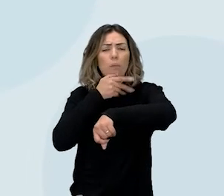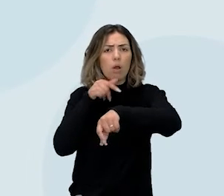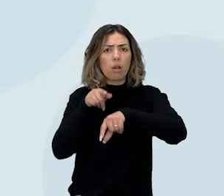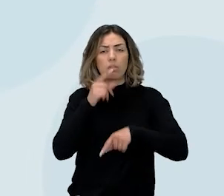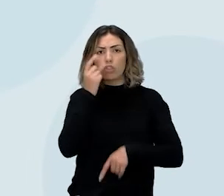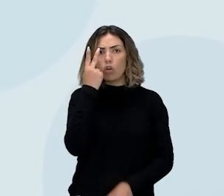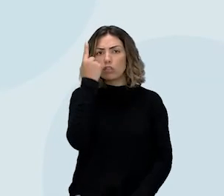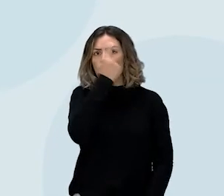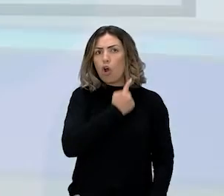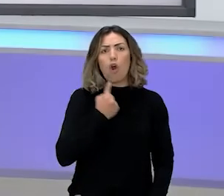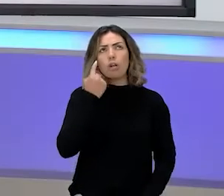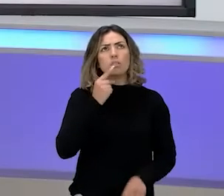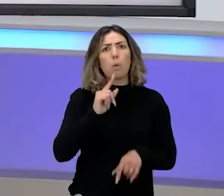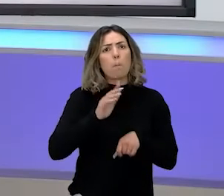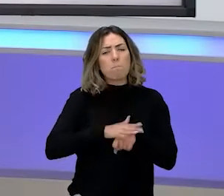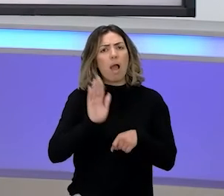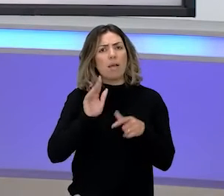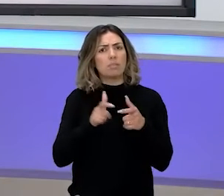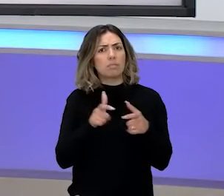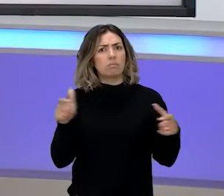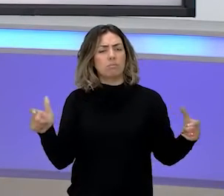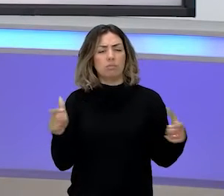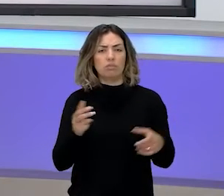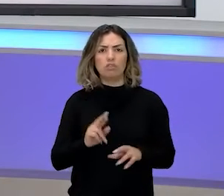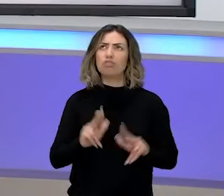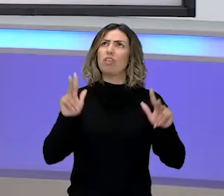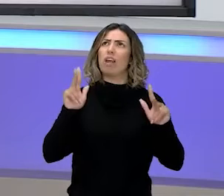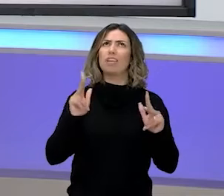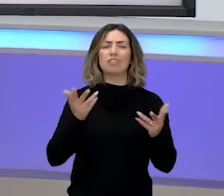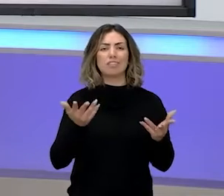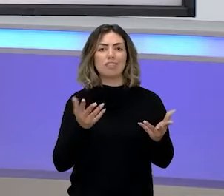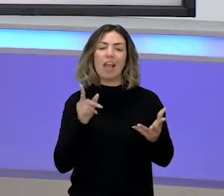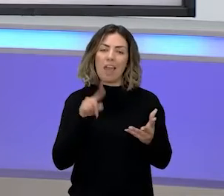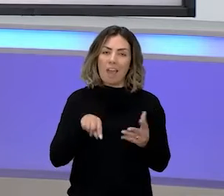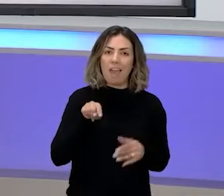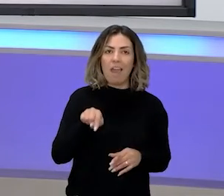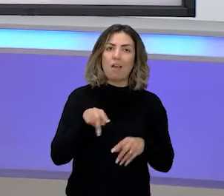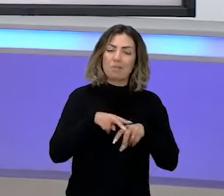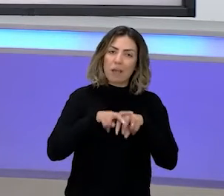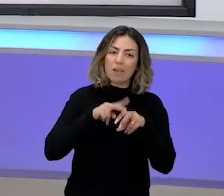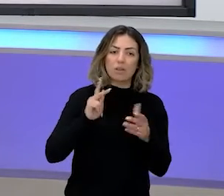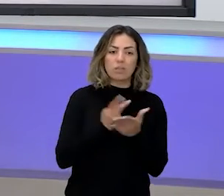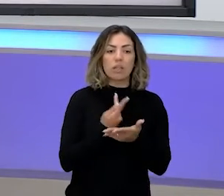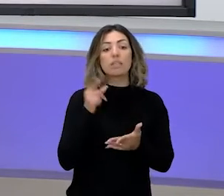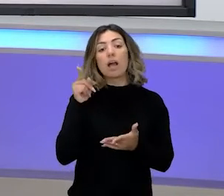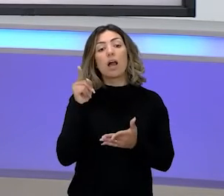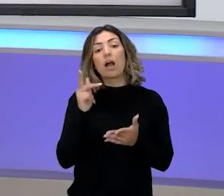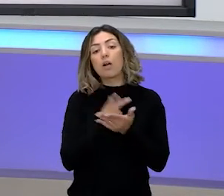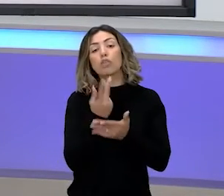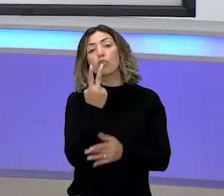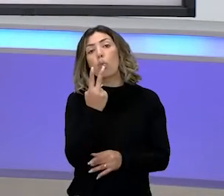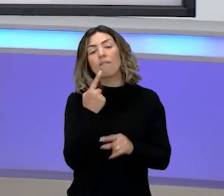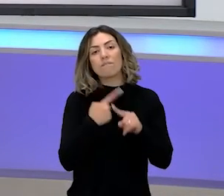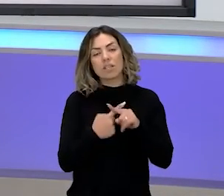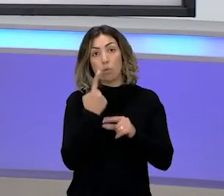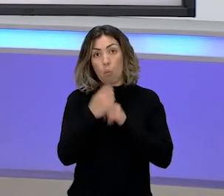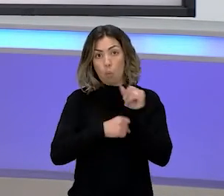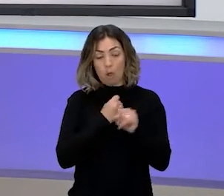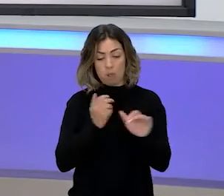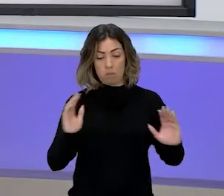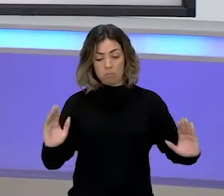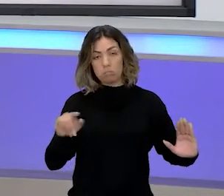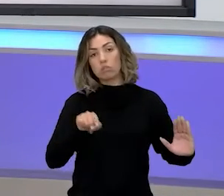que 12 horas, vamos pensar assim, ou uma ou outra, tá certo? E são 2 vezes, e essas coisas acontecem 2 vezes no ano, tá